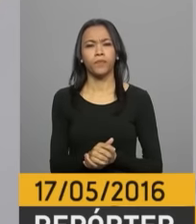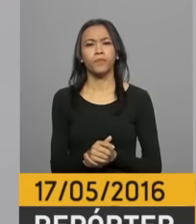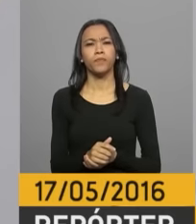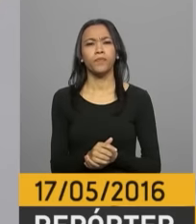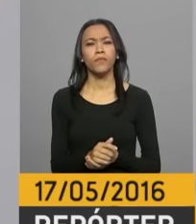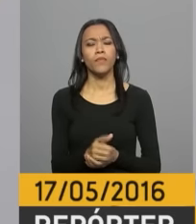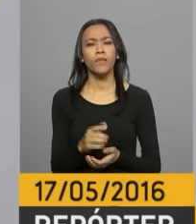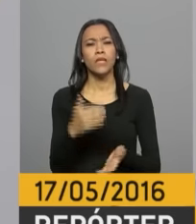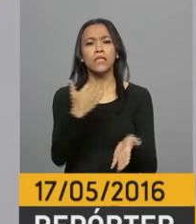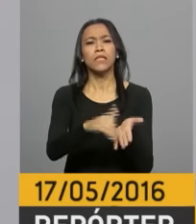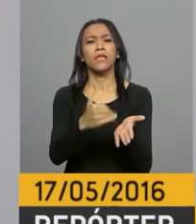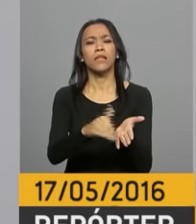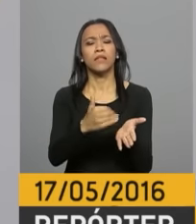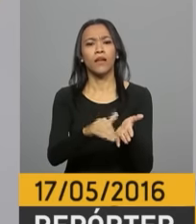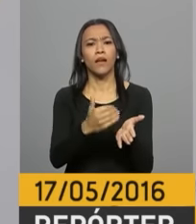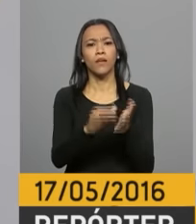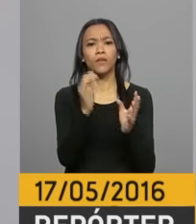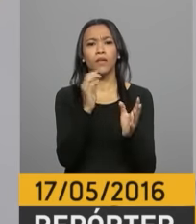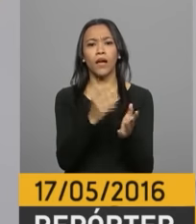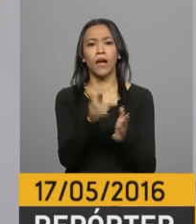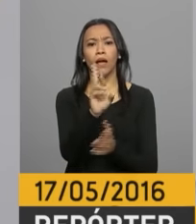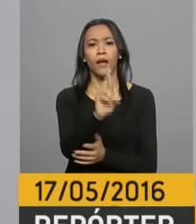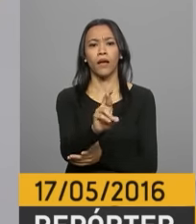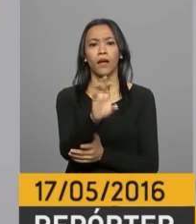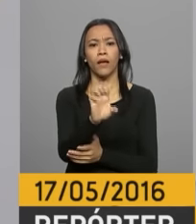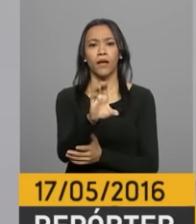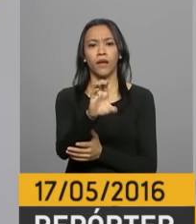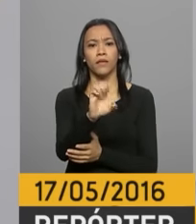secretário da Receita Federal, doutor Jorge Rachid,